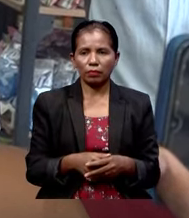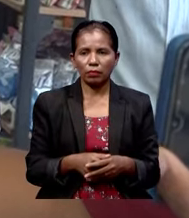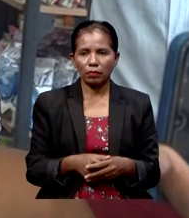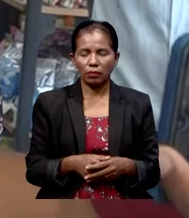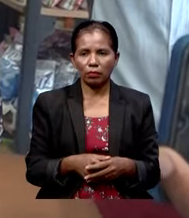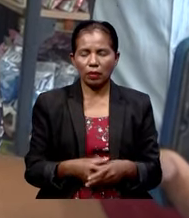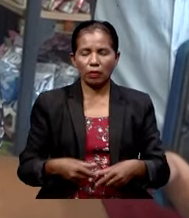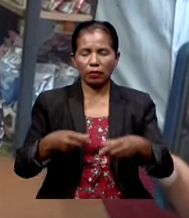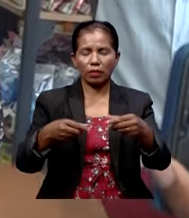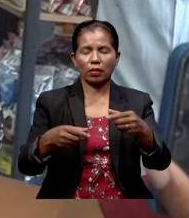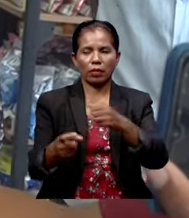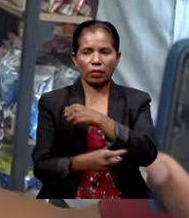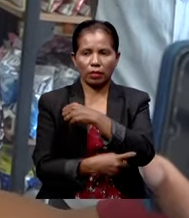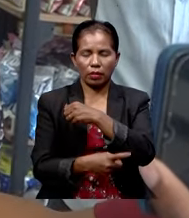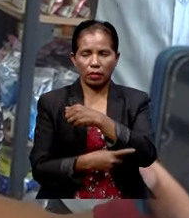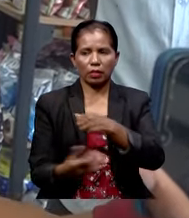fote fosansão ba iha